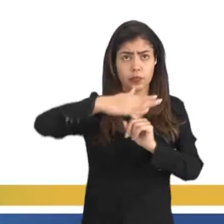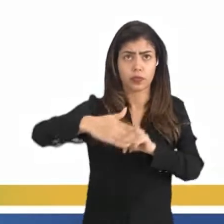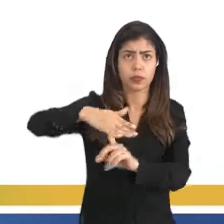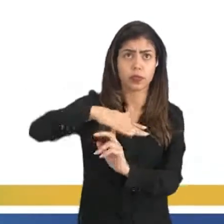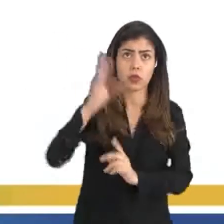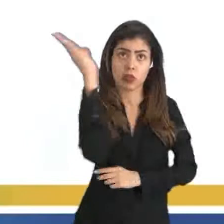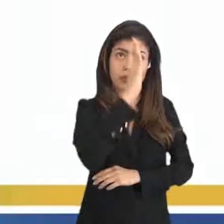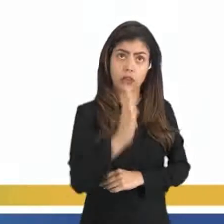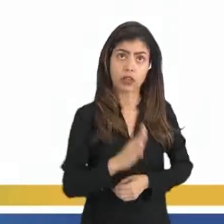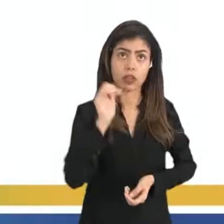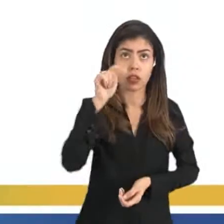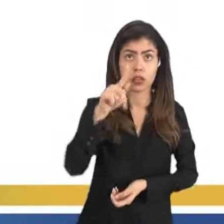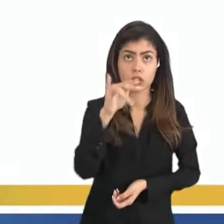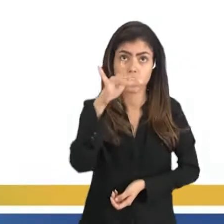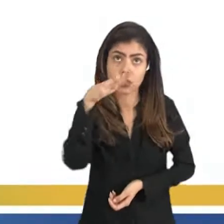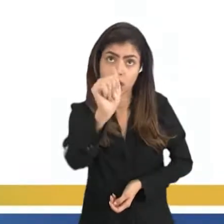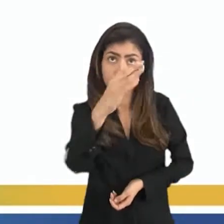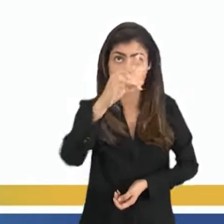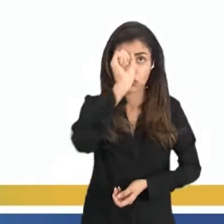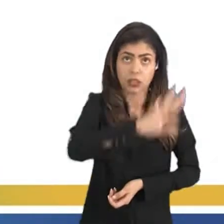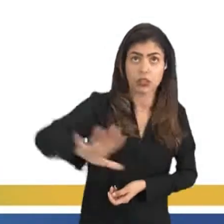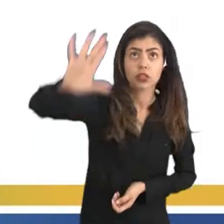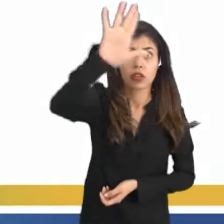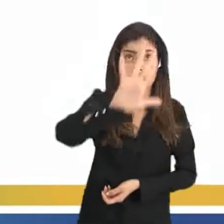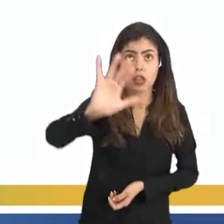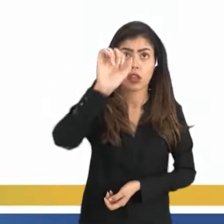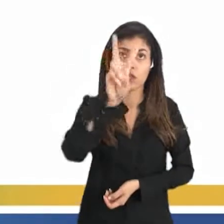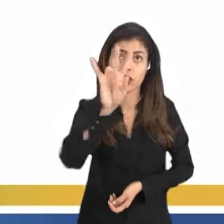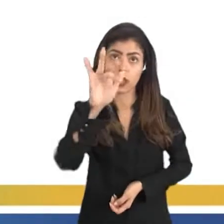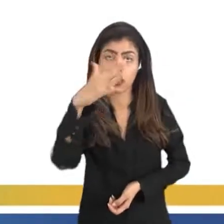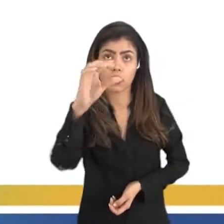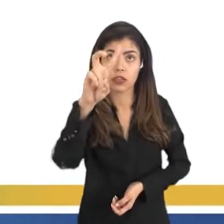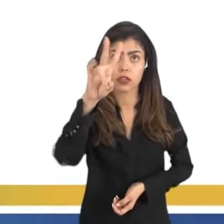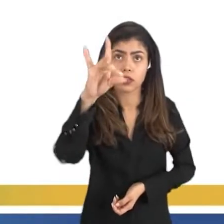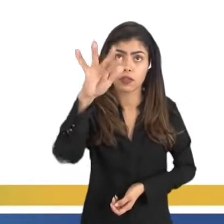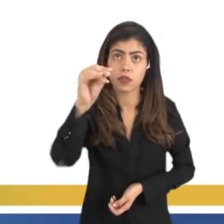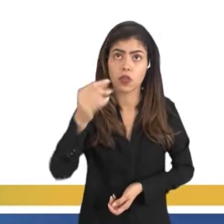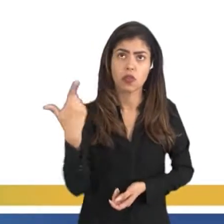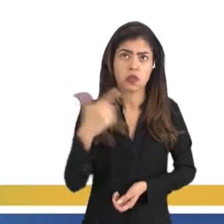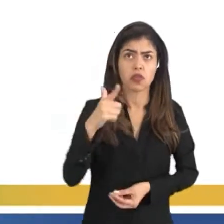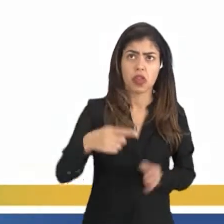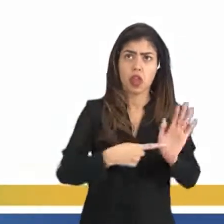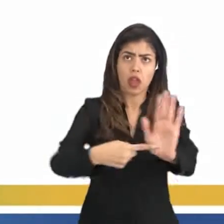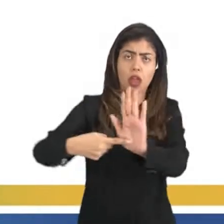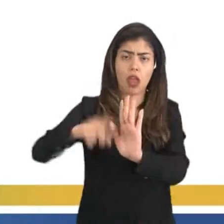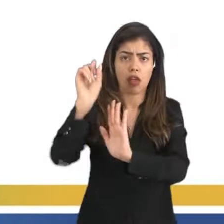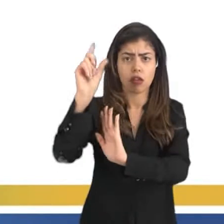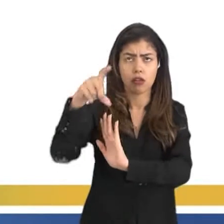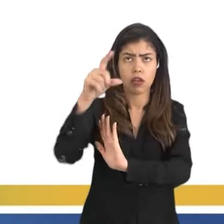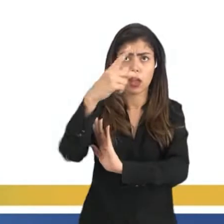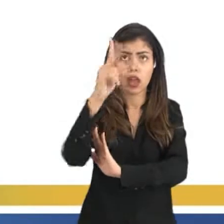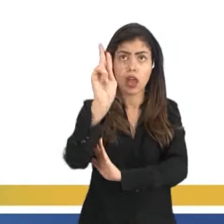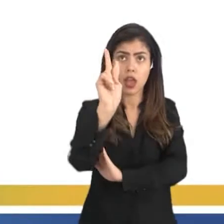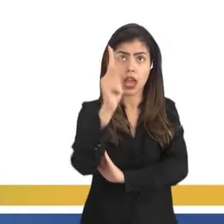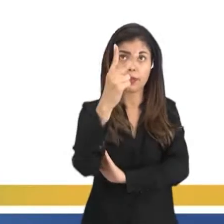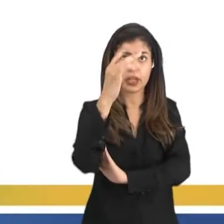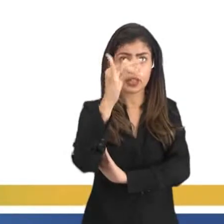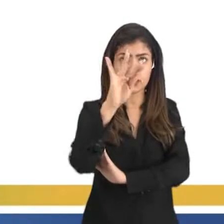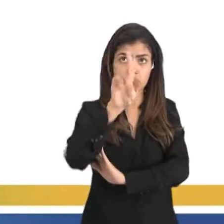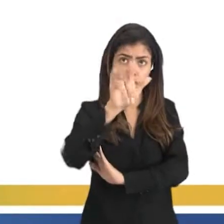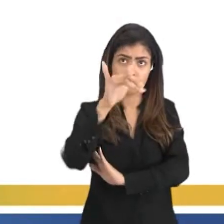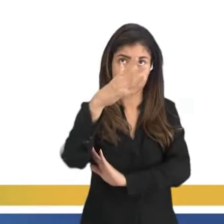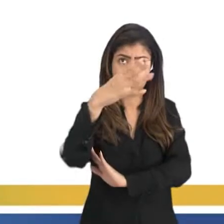No Brasil, a Agência Nacional de Aviação Civil não exige e nem emite habilitação para esse tipo de